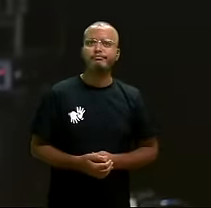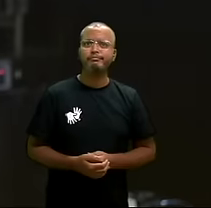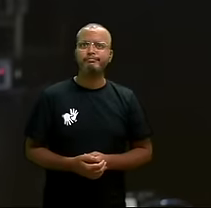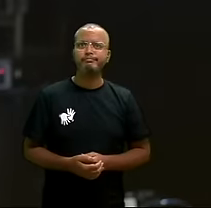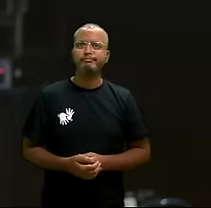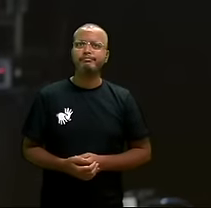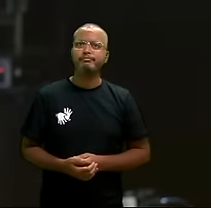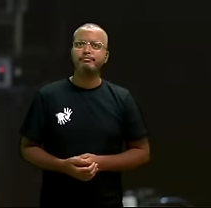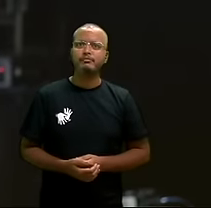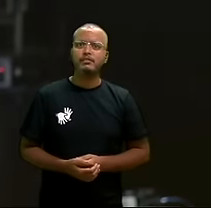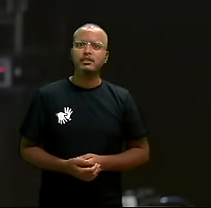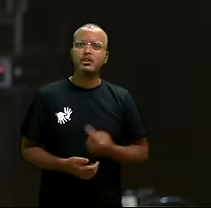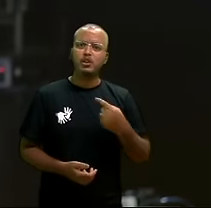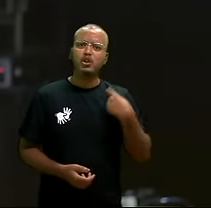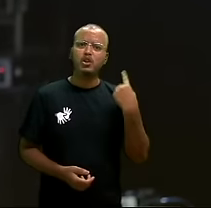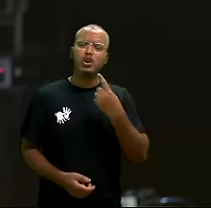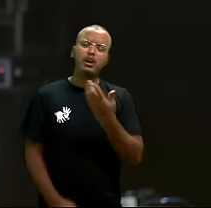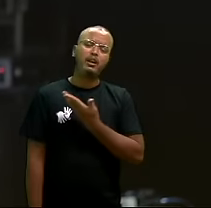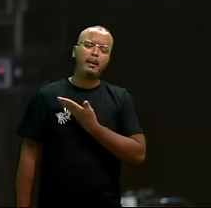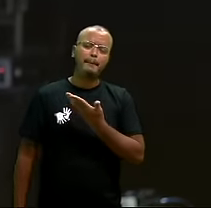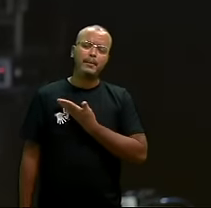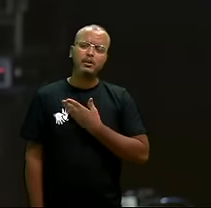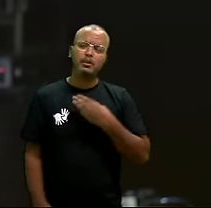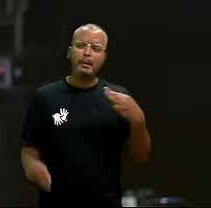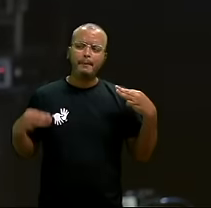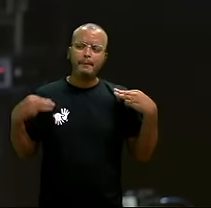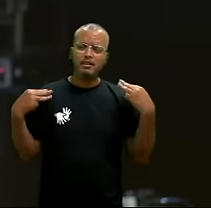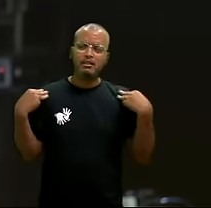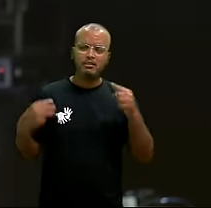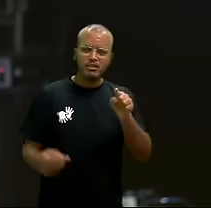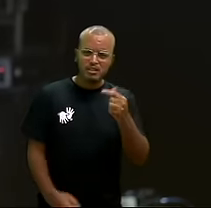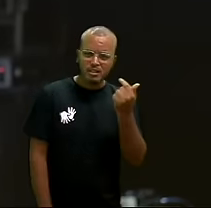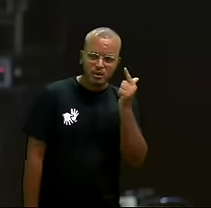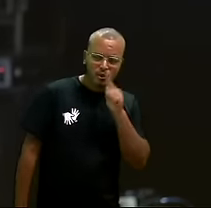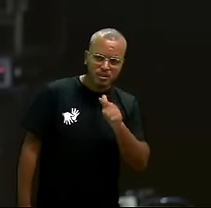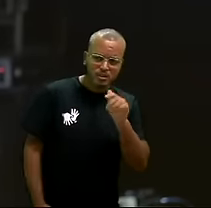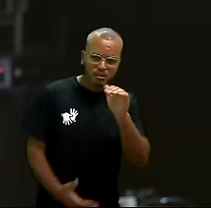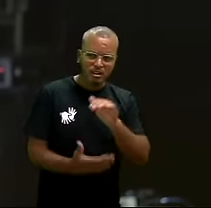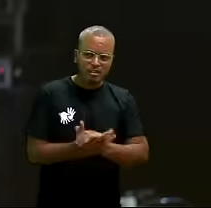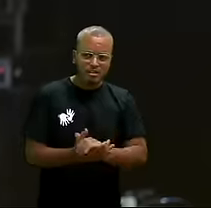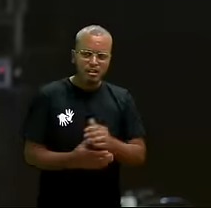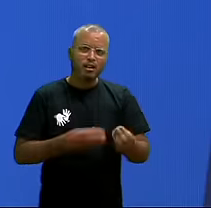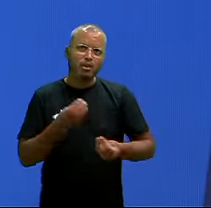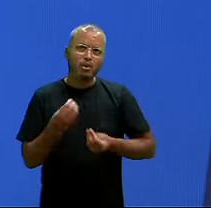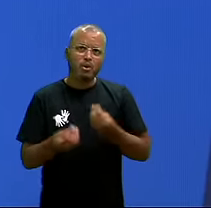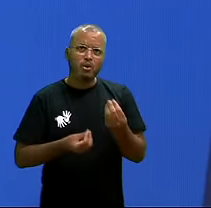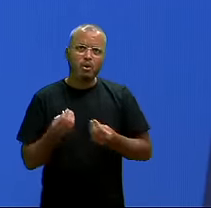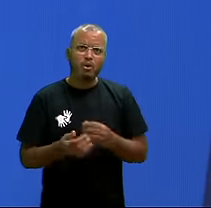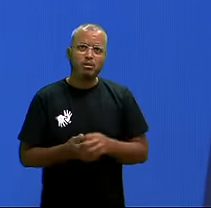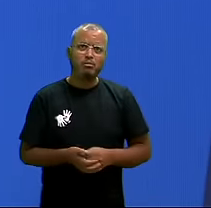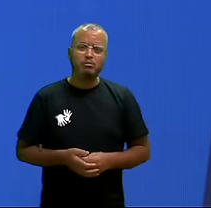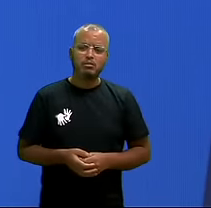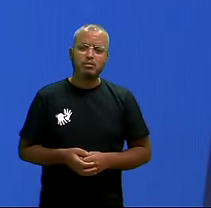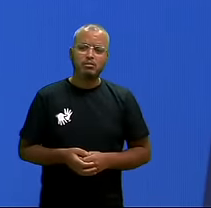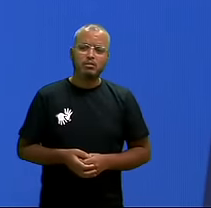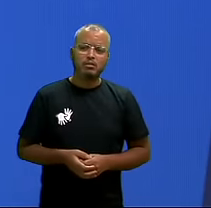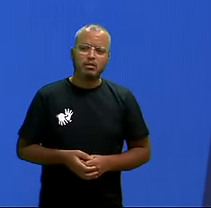A gente estava aqui, a gente era amigo dela há mais tempo. O menino lá tocava no louvor, tocava com ela. Eu falei: